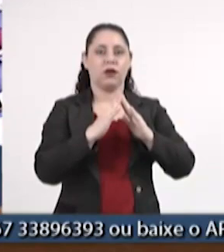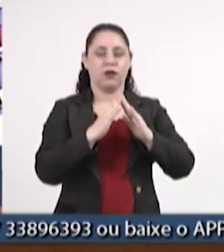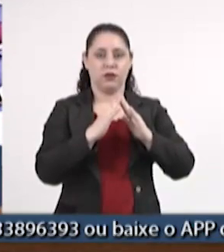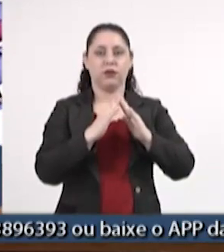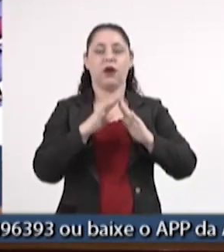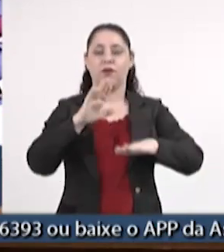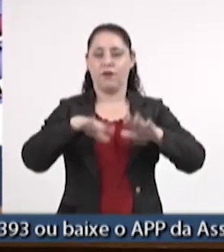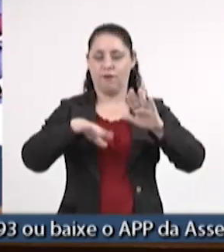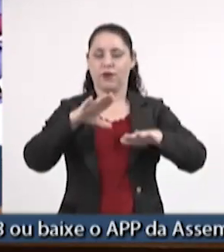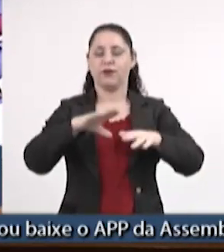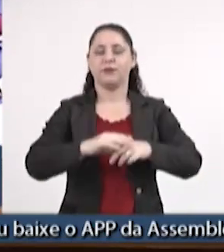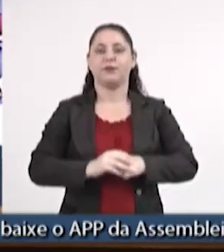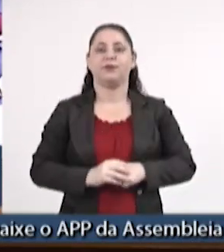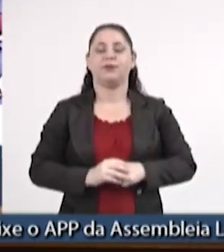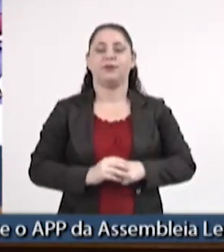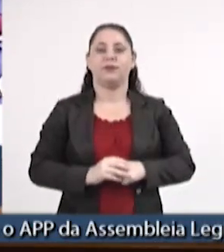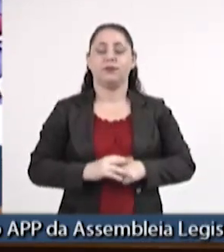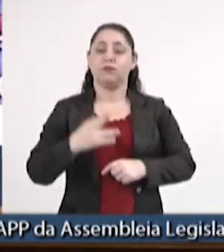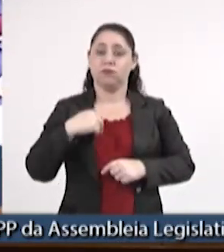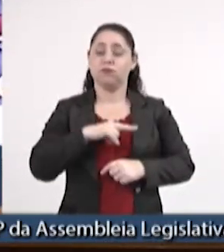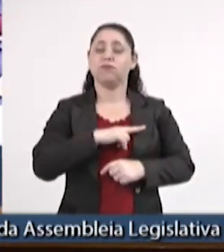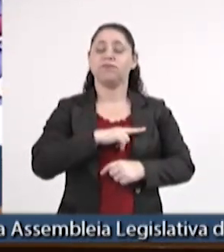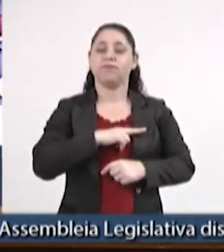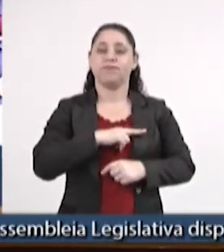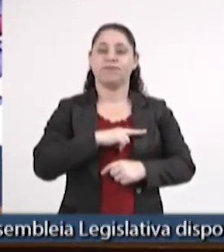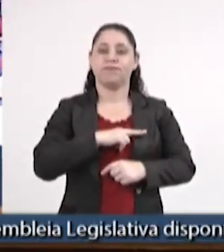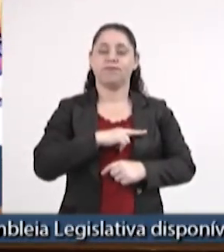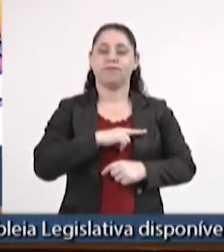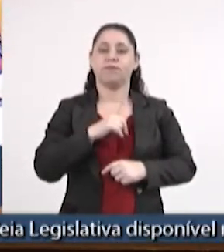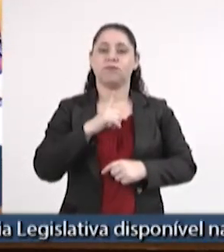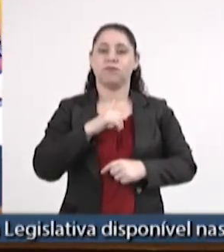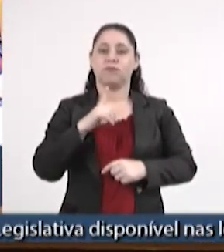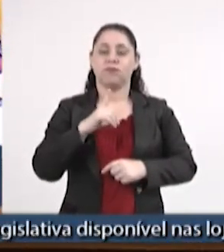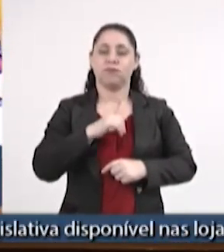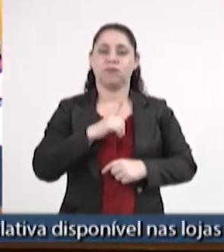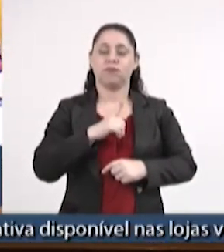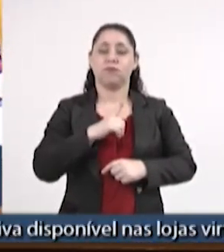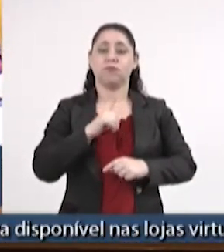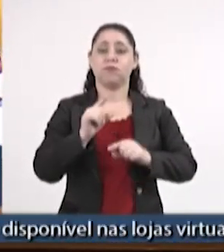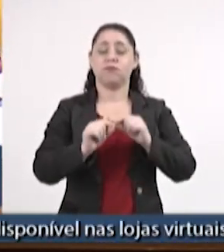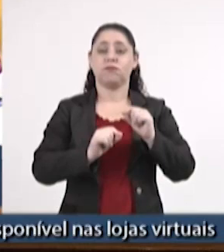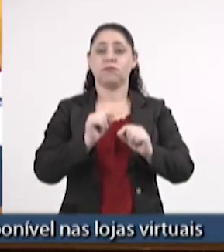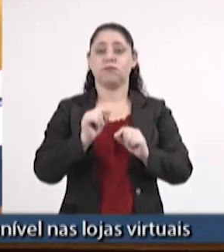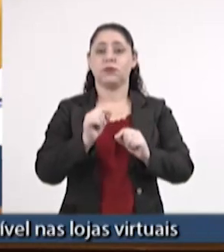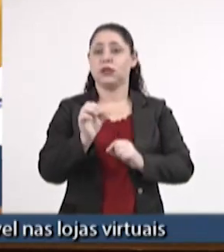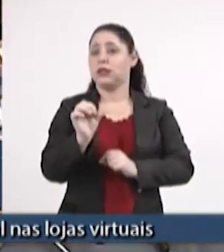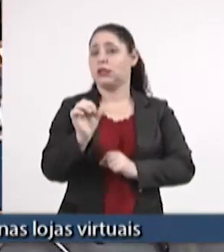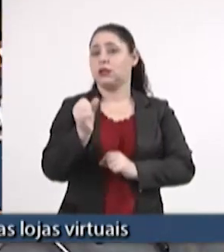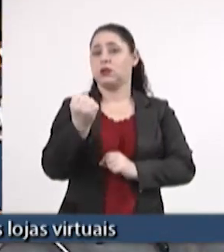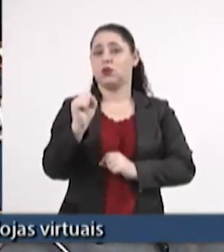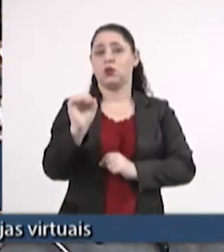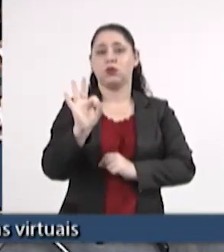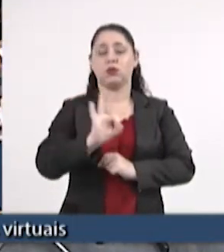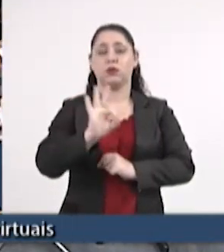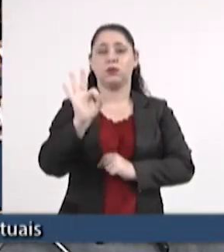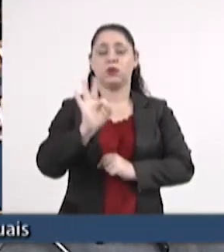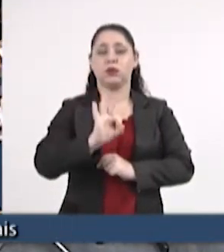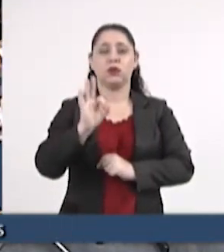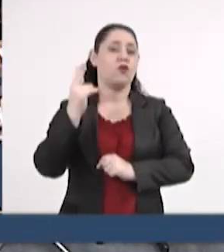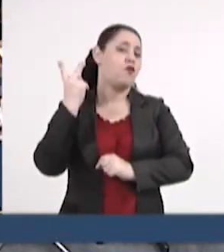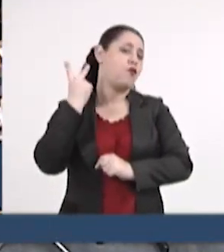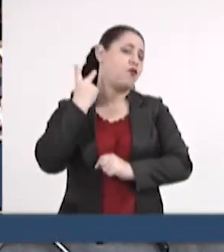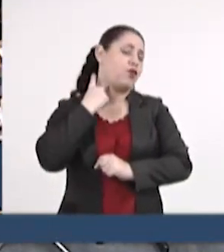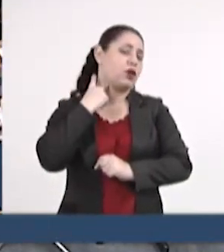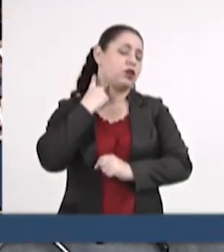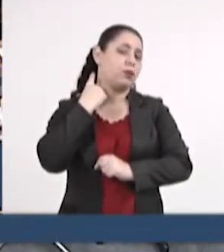na maioria dos casos. Nós temos que 68% das